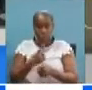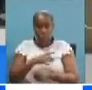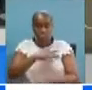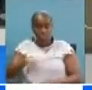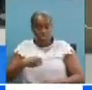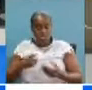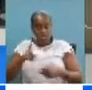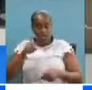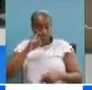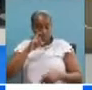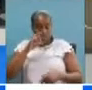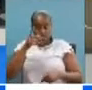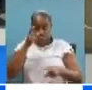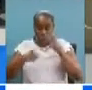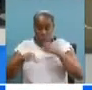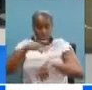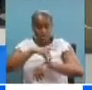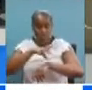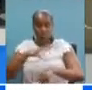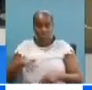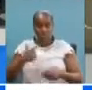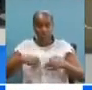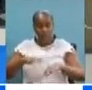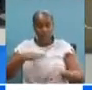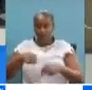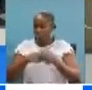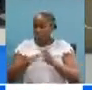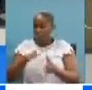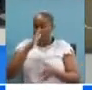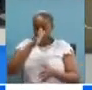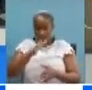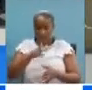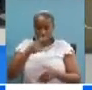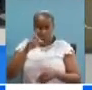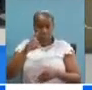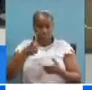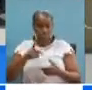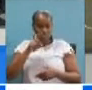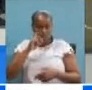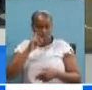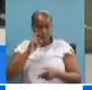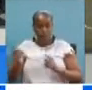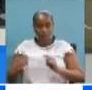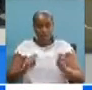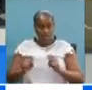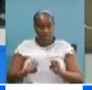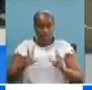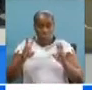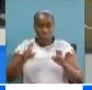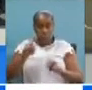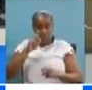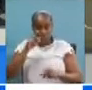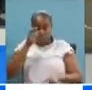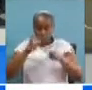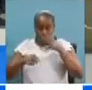mas que quer adotar todas as práticas que garantam um cuidado seguro. Para debater a questão da segurança do paciente, os desafios,